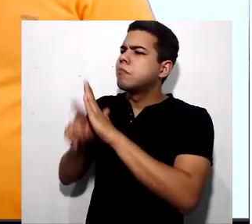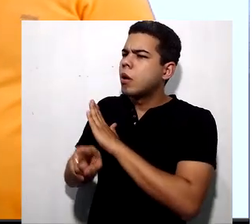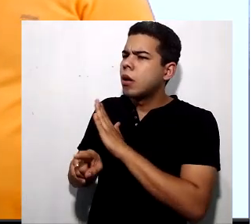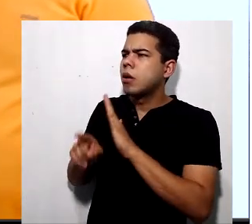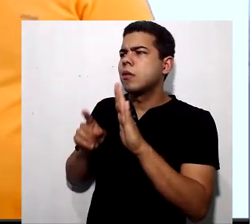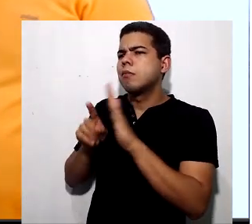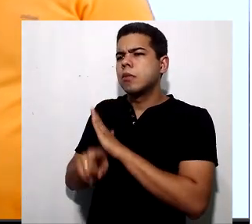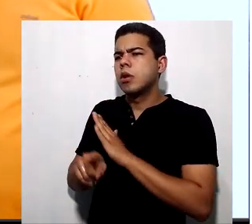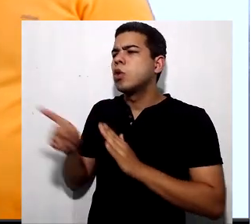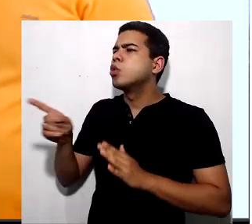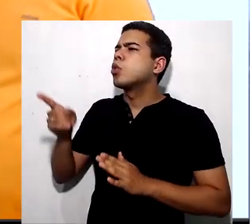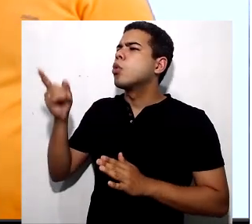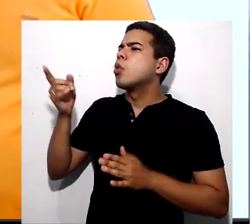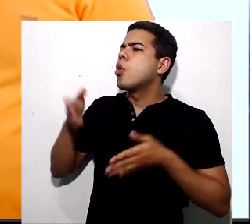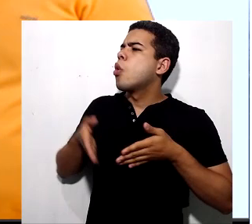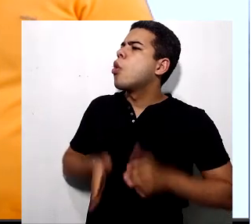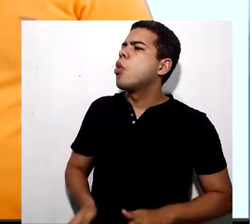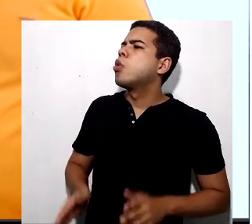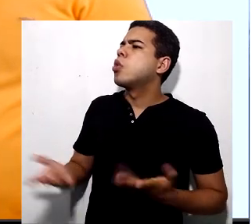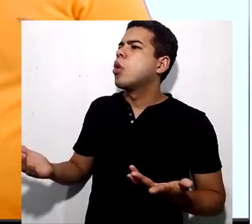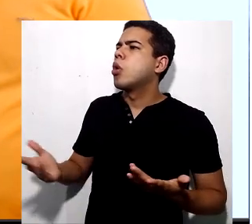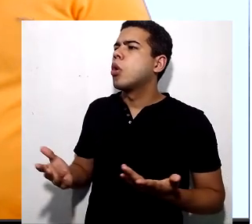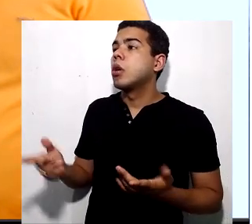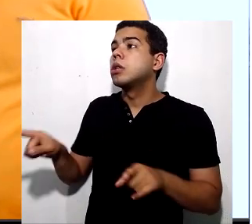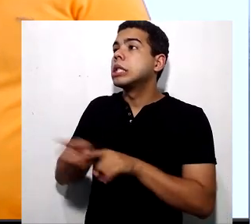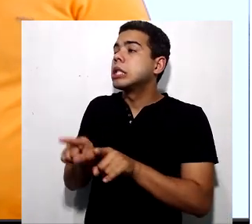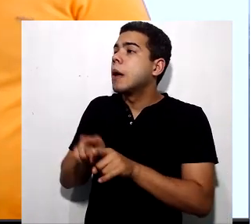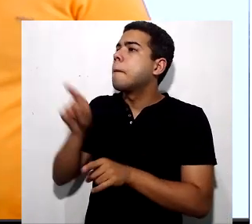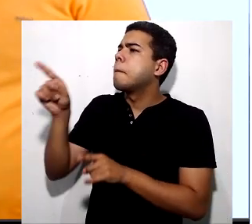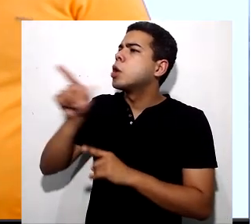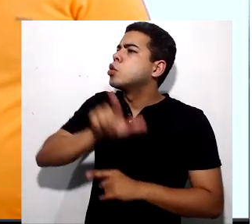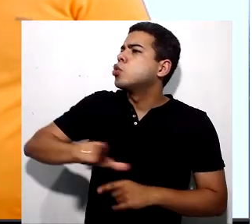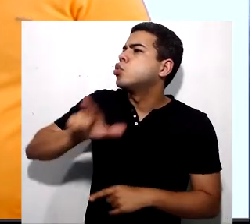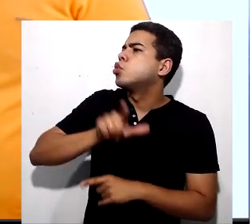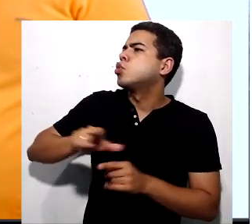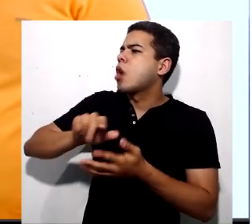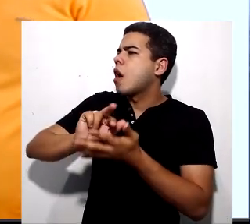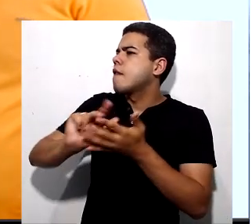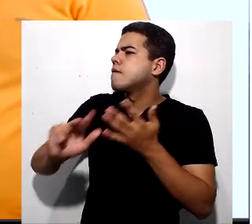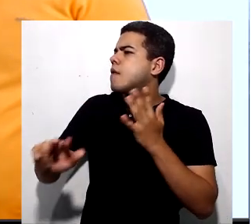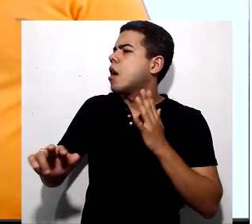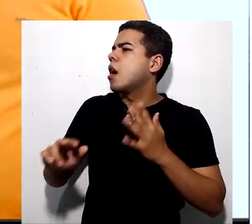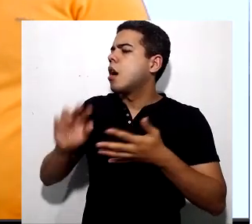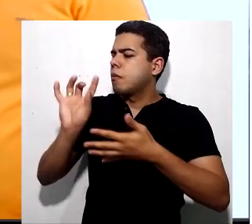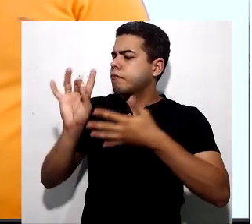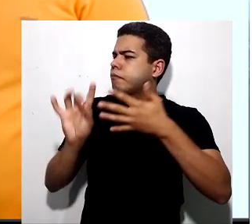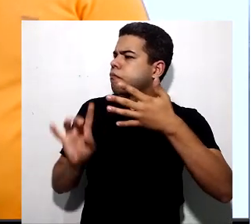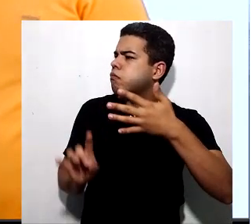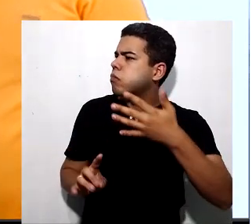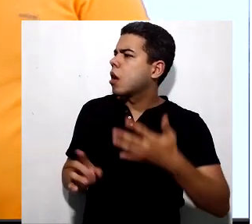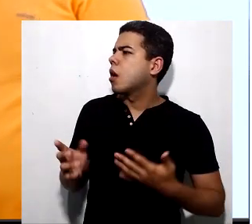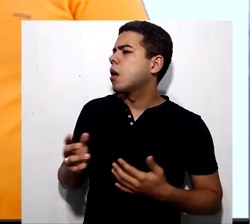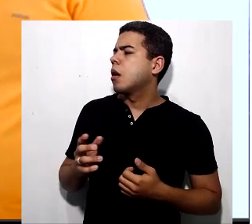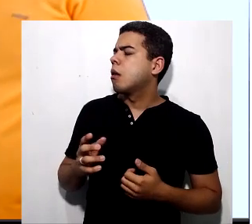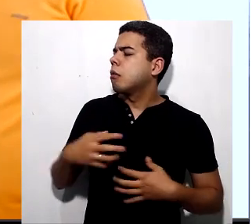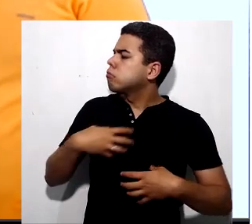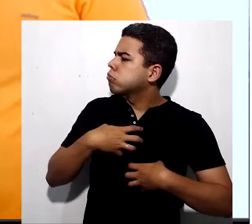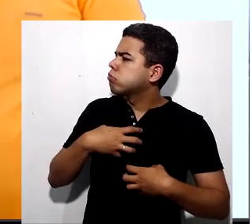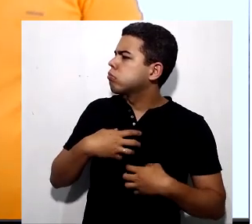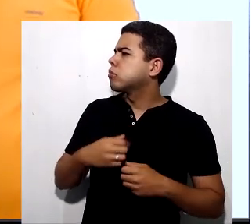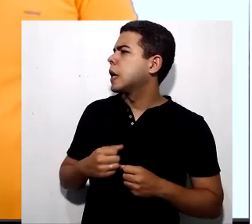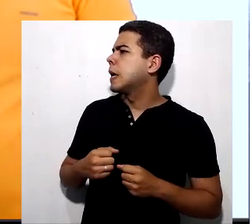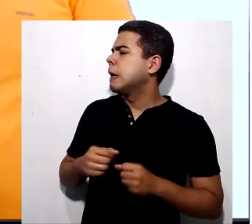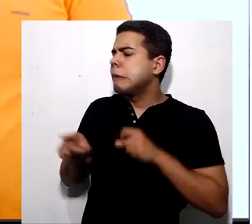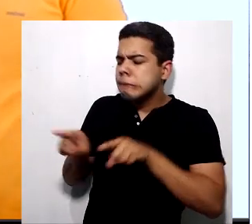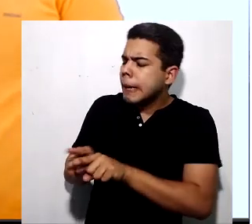sobre sua origem, seus traços literários, suas características literárias, seu estilo, aliás, literário, sobre esta obra